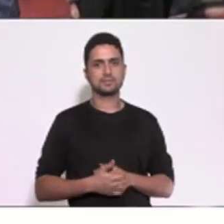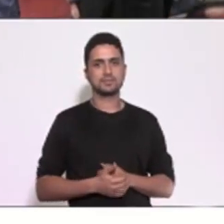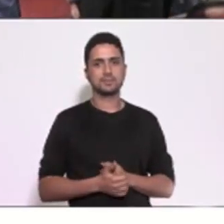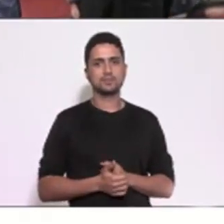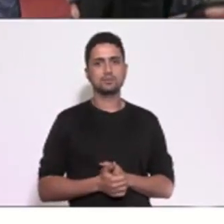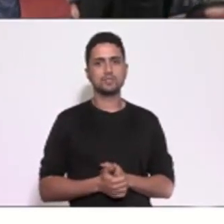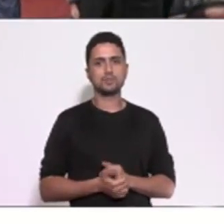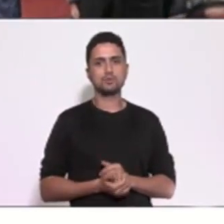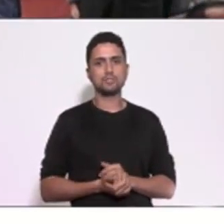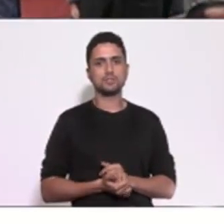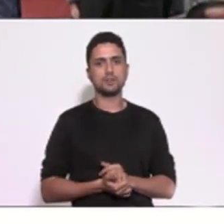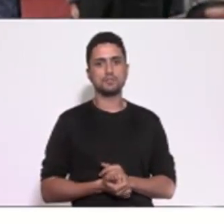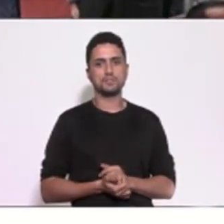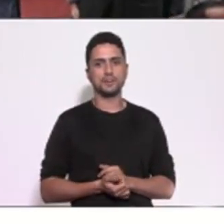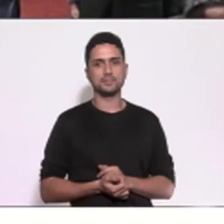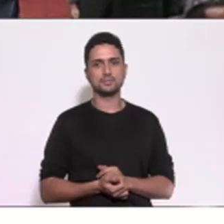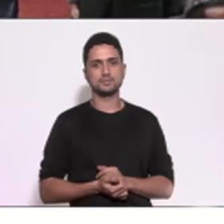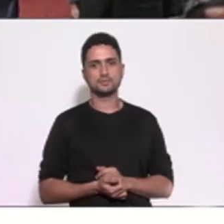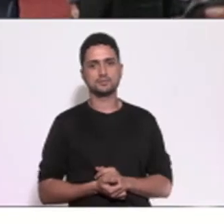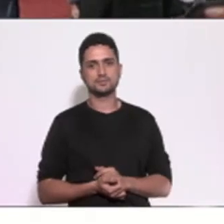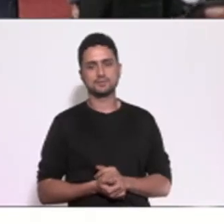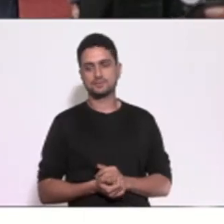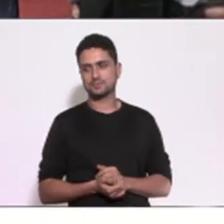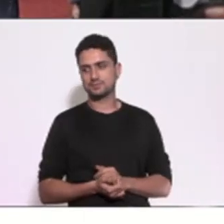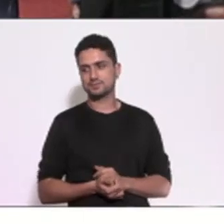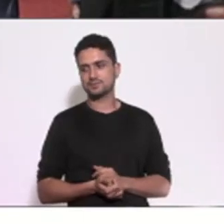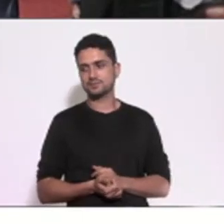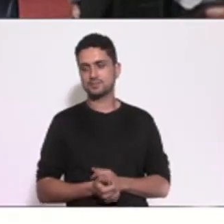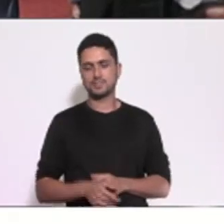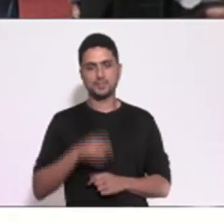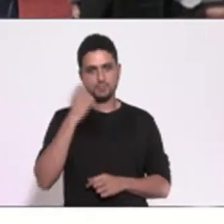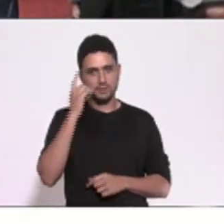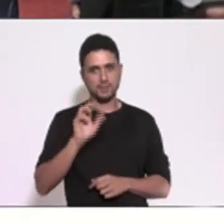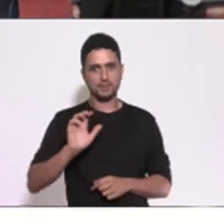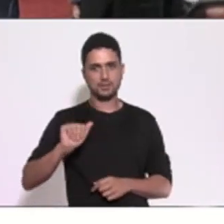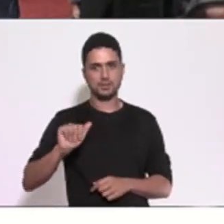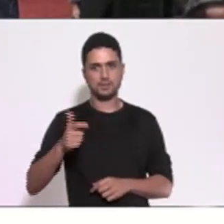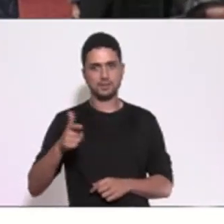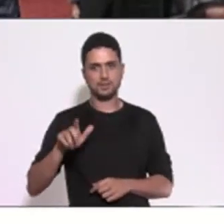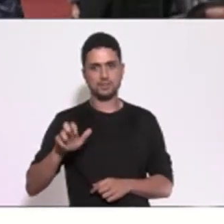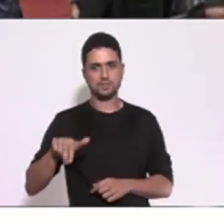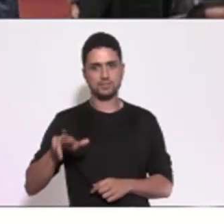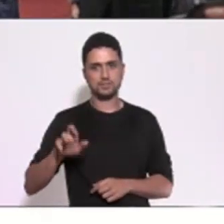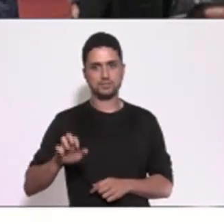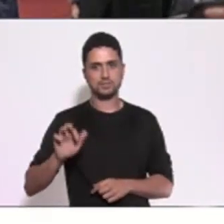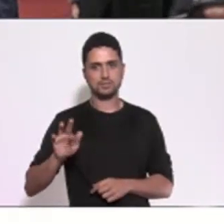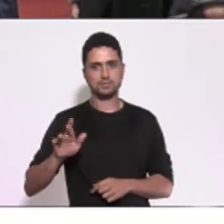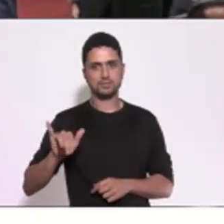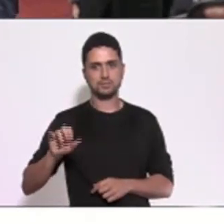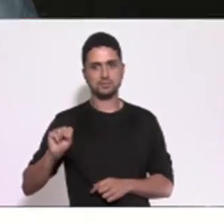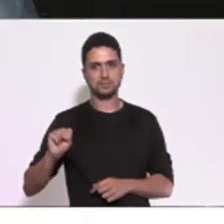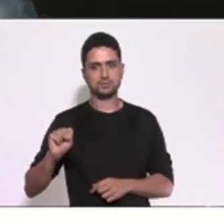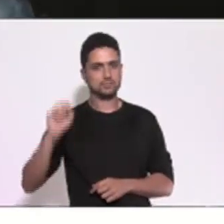Não, tudo bem, mas eu quero discutir. Para discutir, o deputado Alexandre Freitas. Caminha daí, por favor.